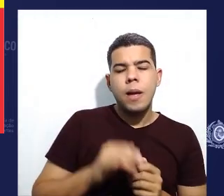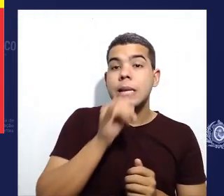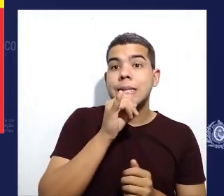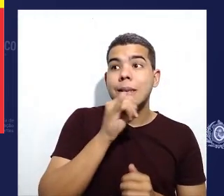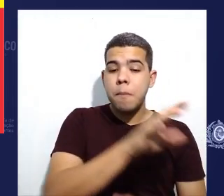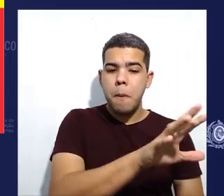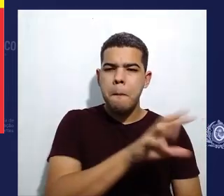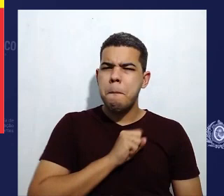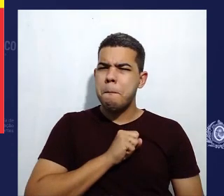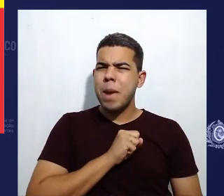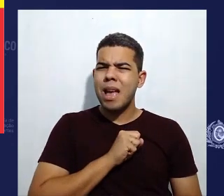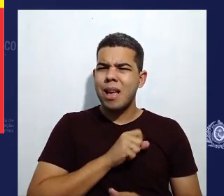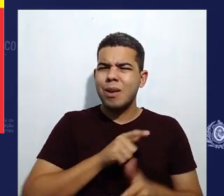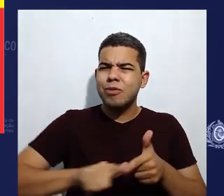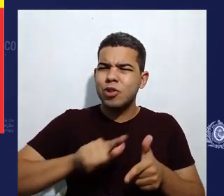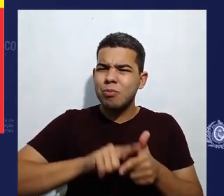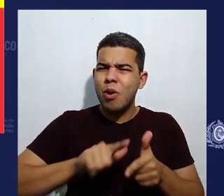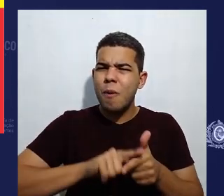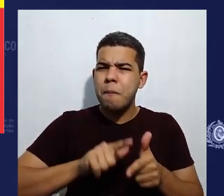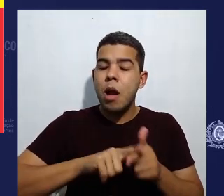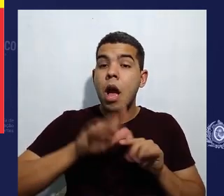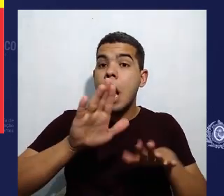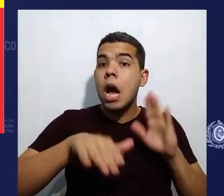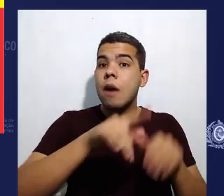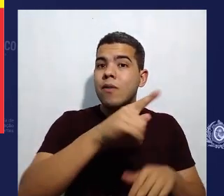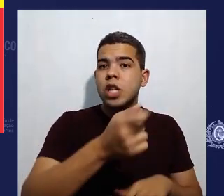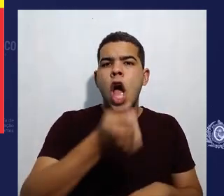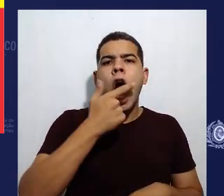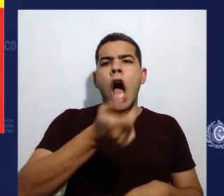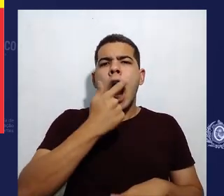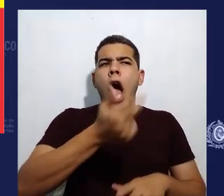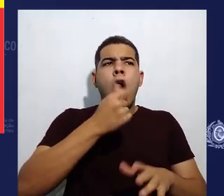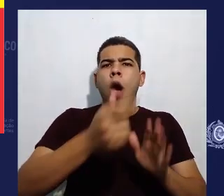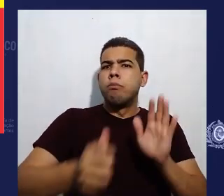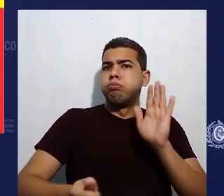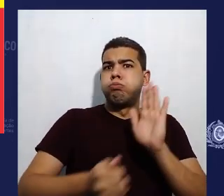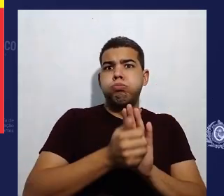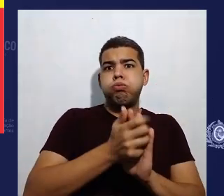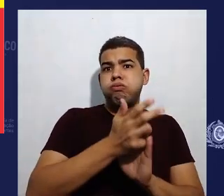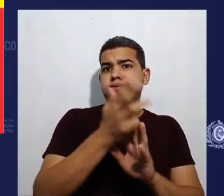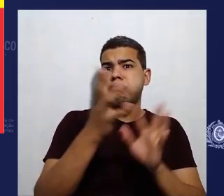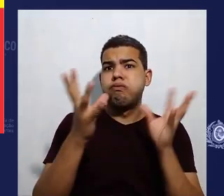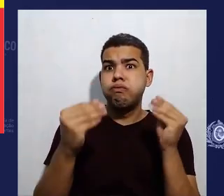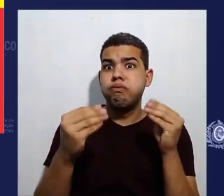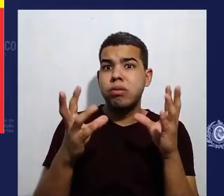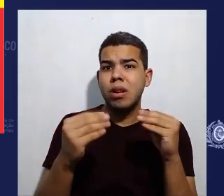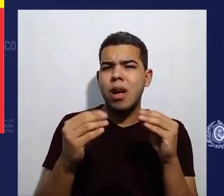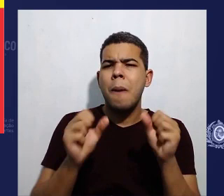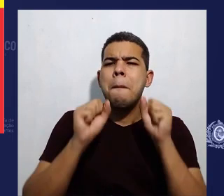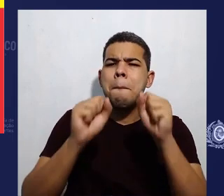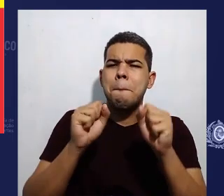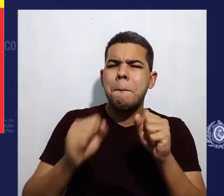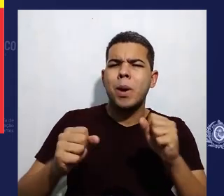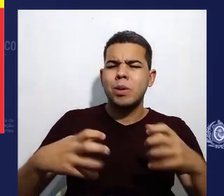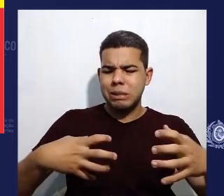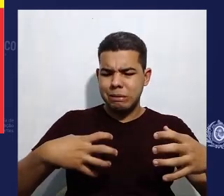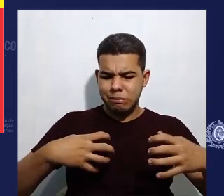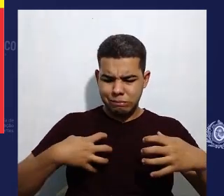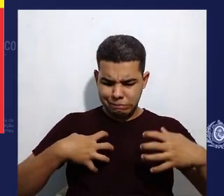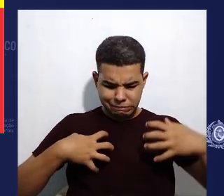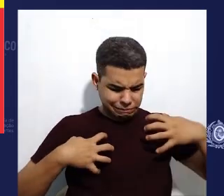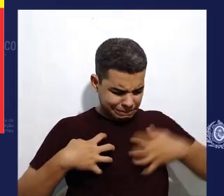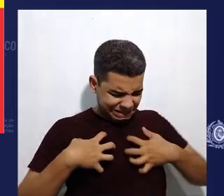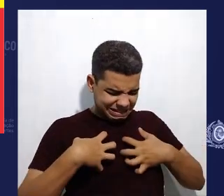complicações. Por exemplo, uma intoxicação, né? Que é usar doses que são inadequadas de remédios que